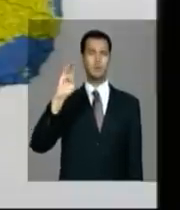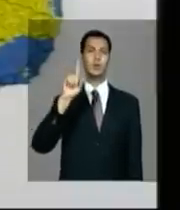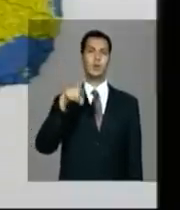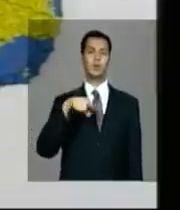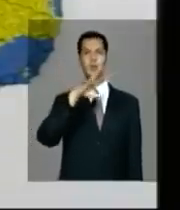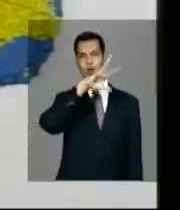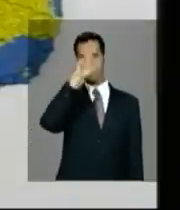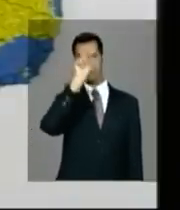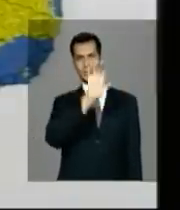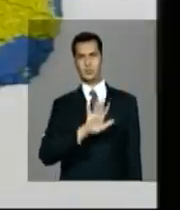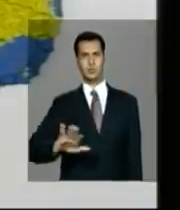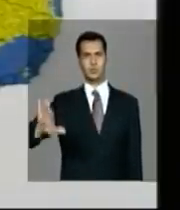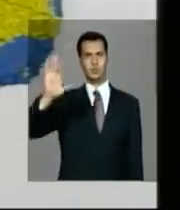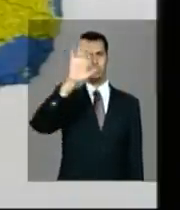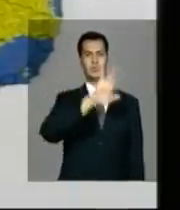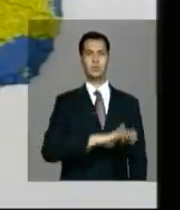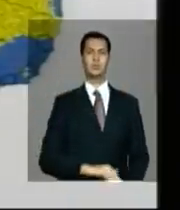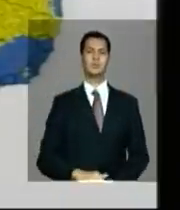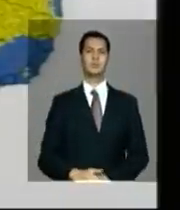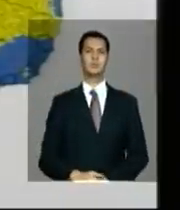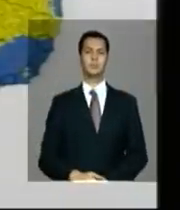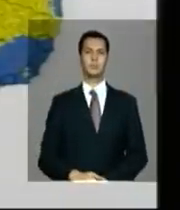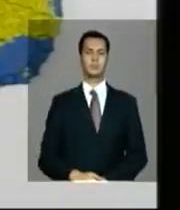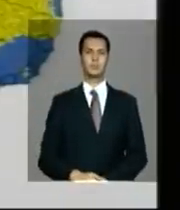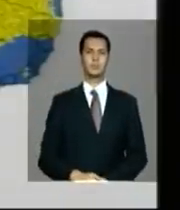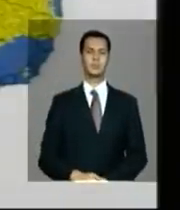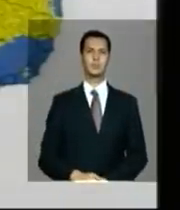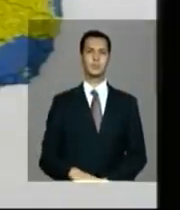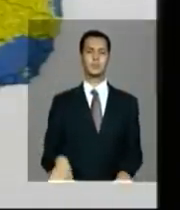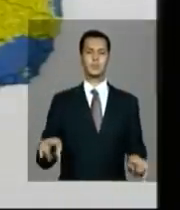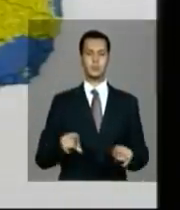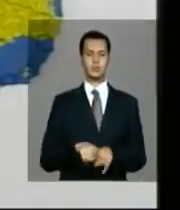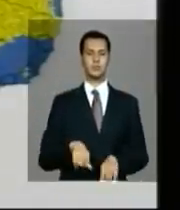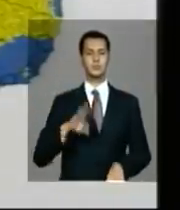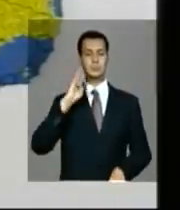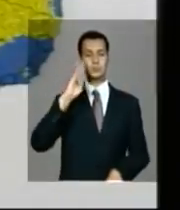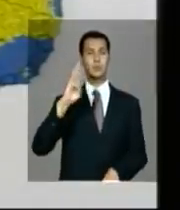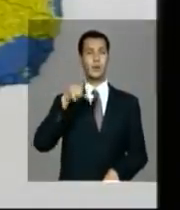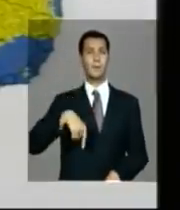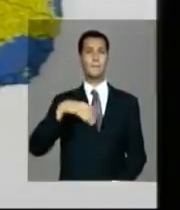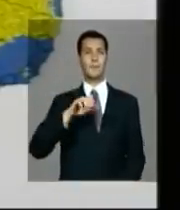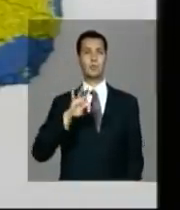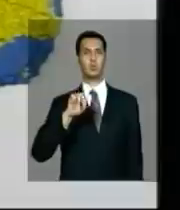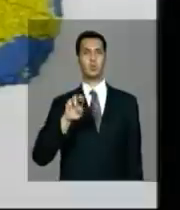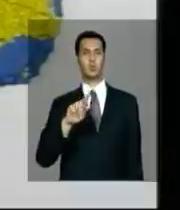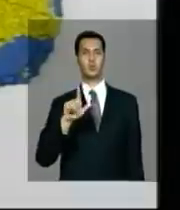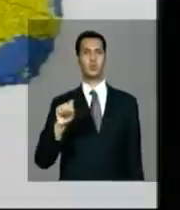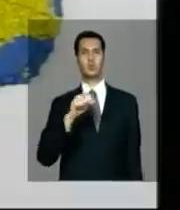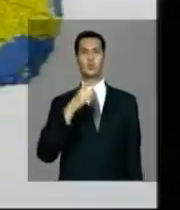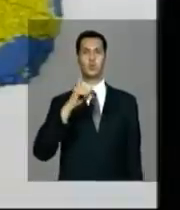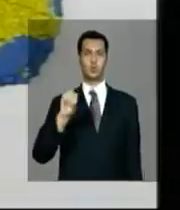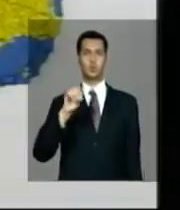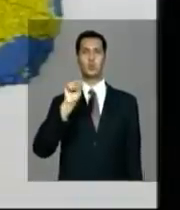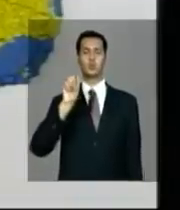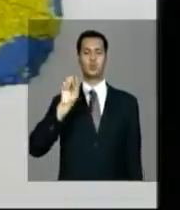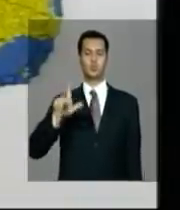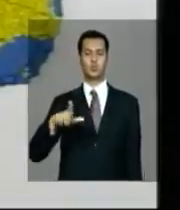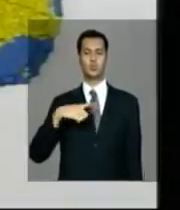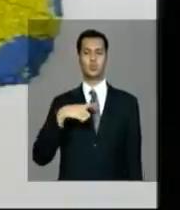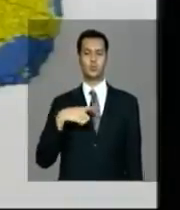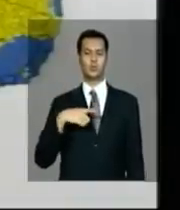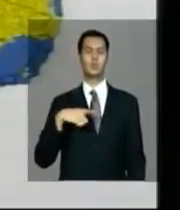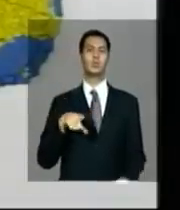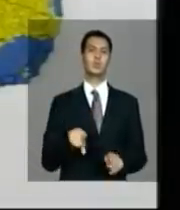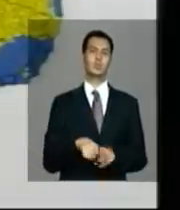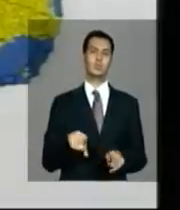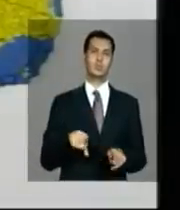Amazônia e como eu fiz referência anteriormente ao Mato Grosso do Sul onde você tem nos municípios de Corumbá e Ladário os maiores